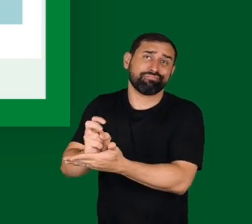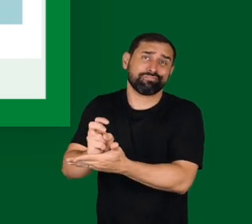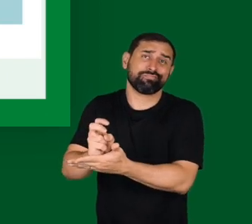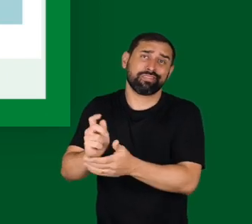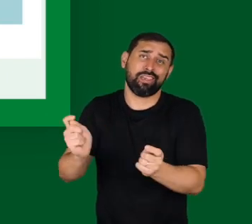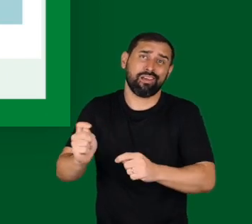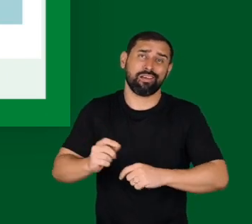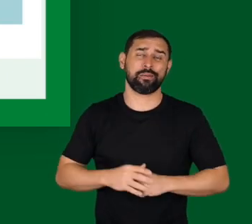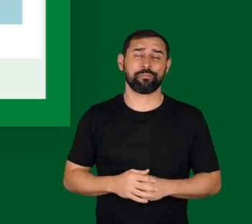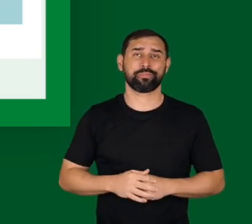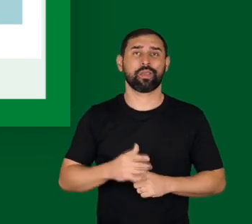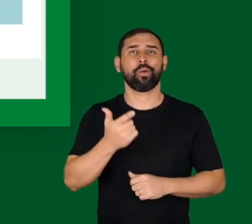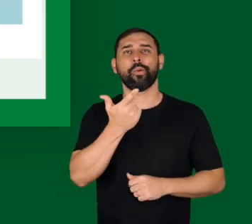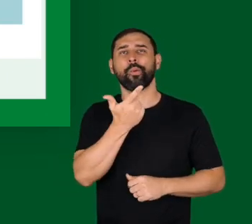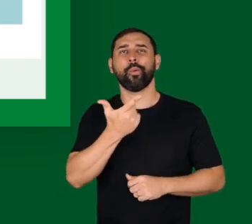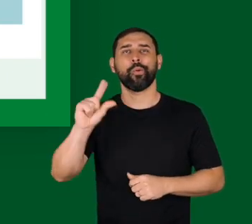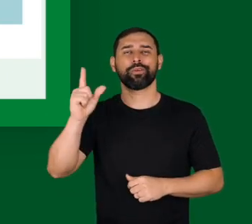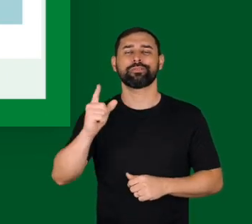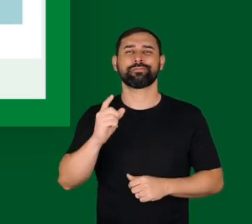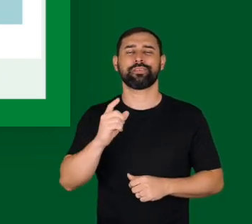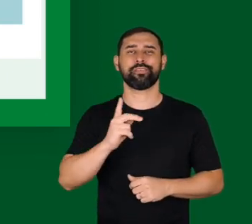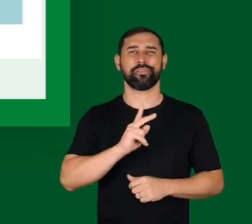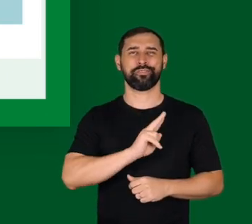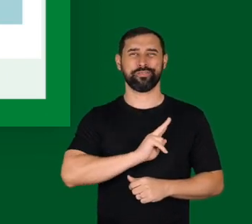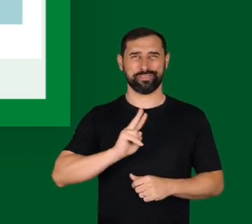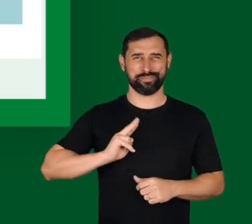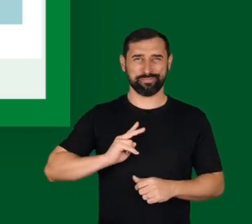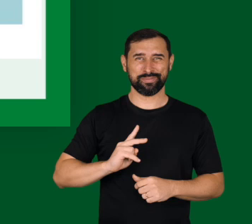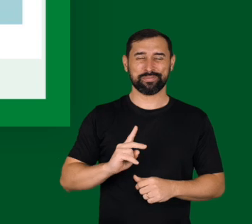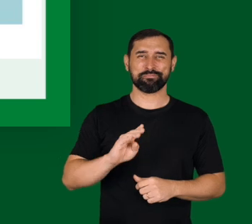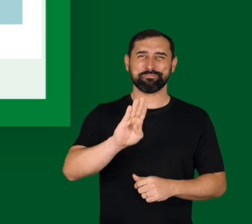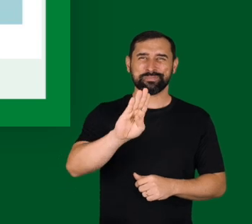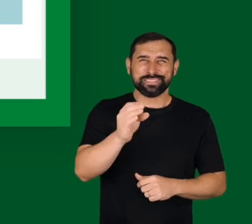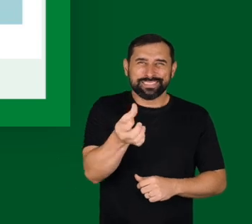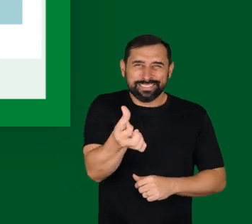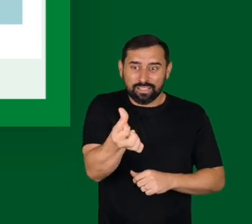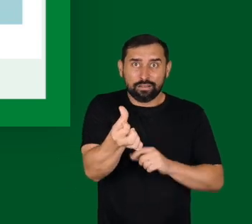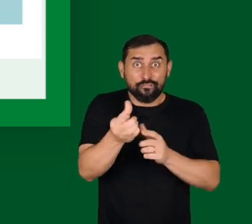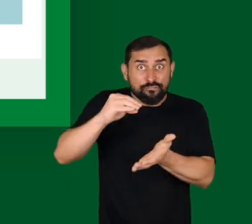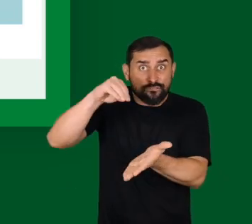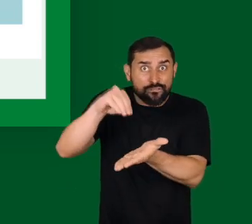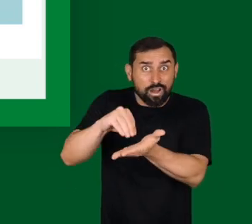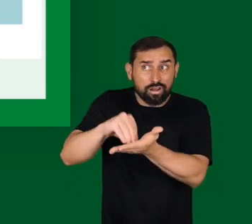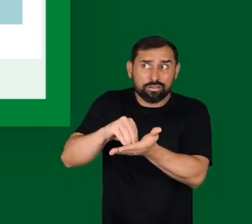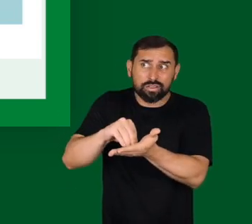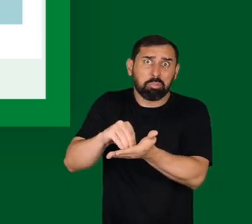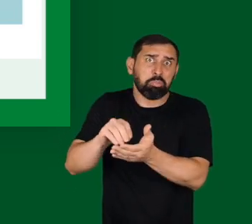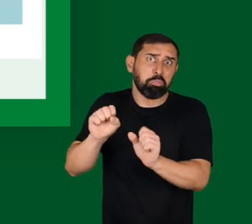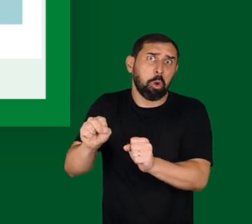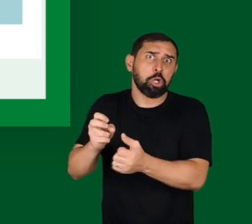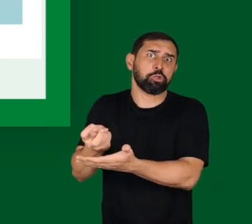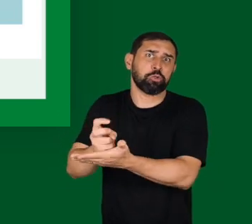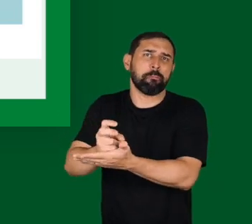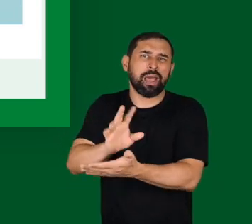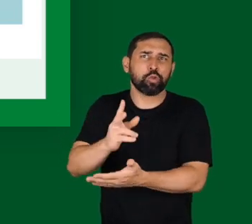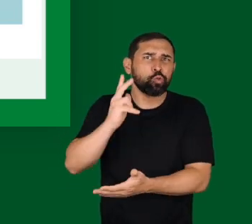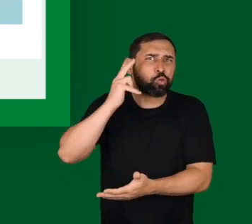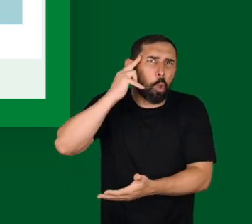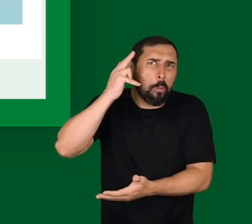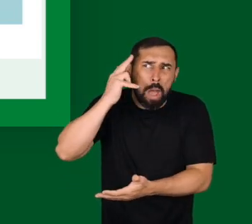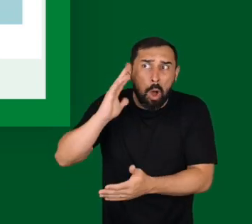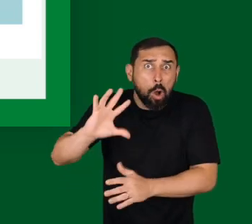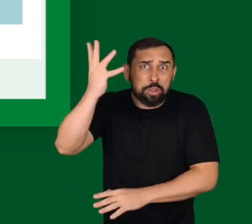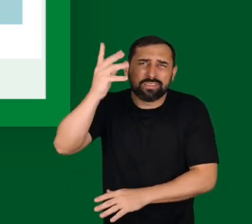cromossomopatias, em modo geral, e as epilepsia dependente da piridoxina, que é uma possibilidade, mas ela não é, sem dúvida, uma